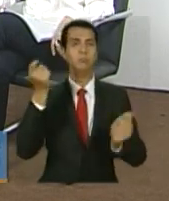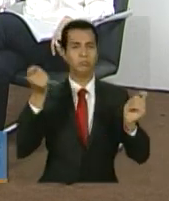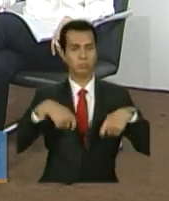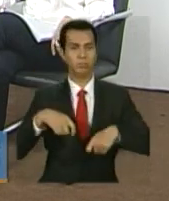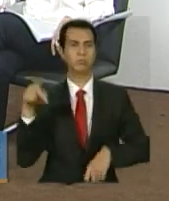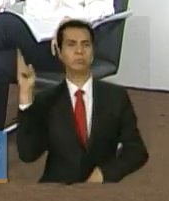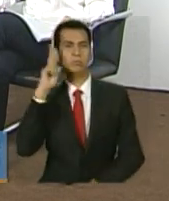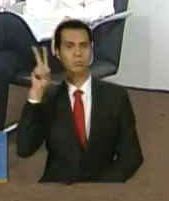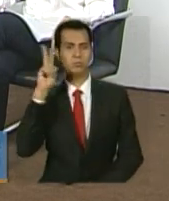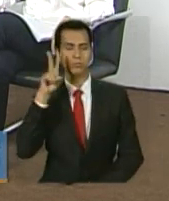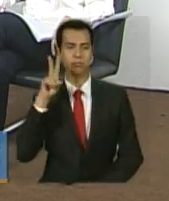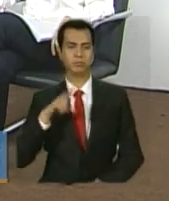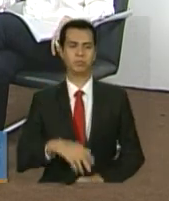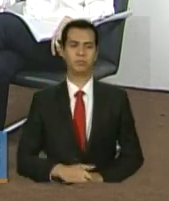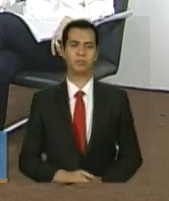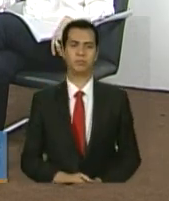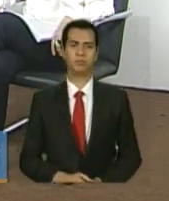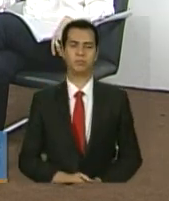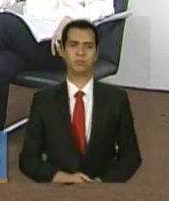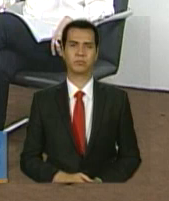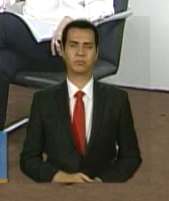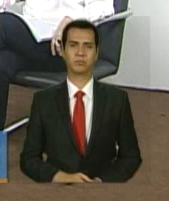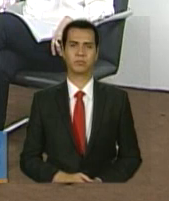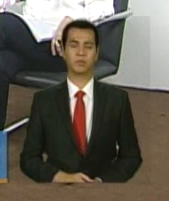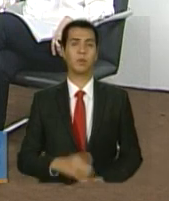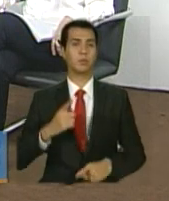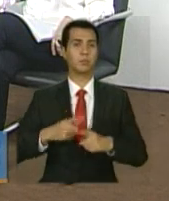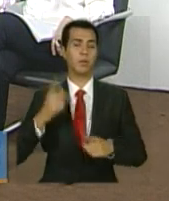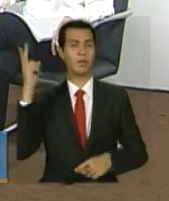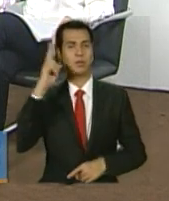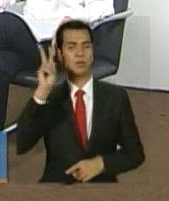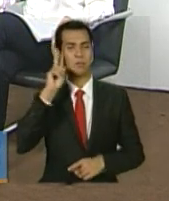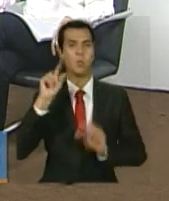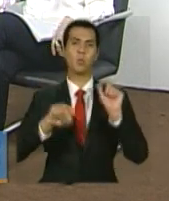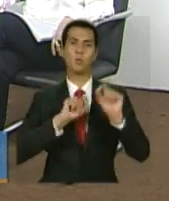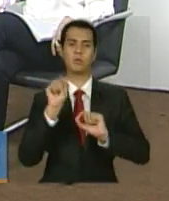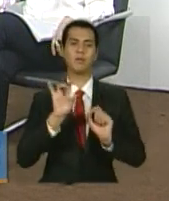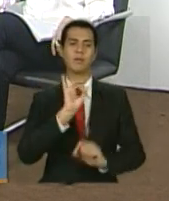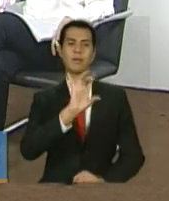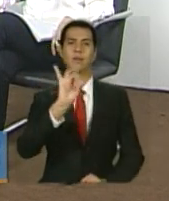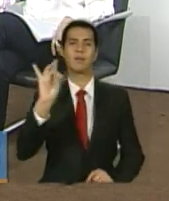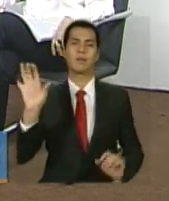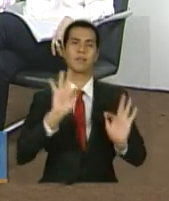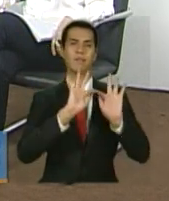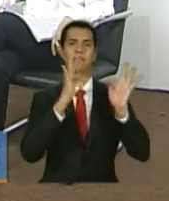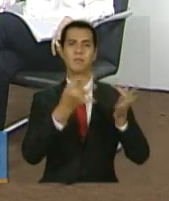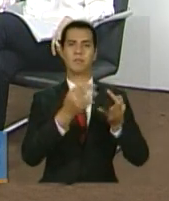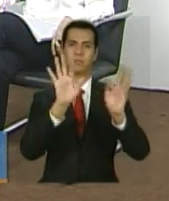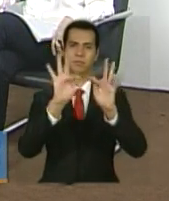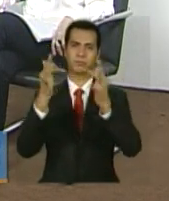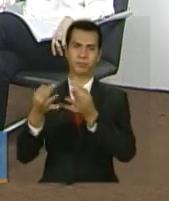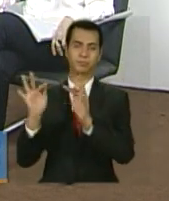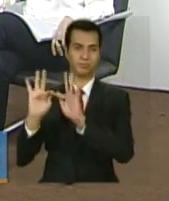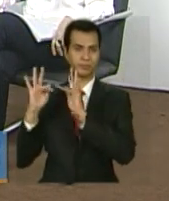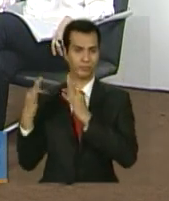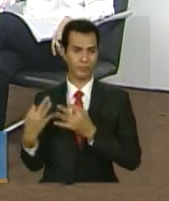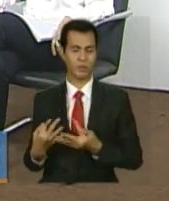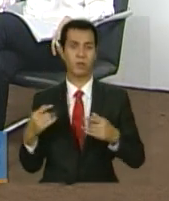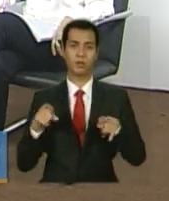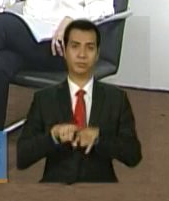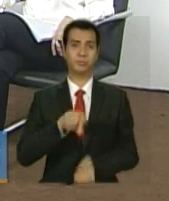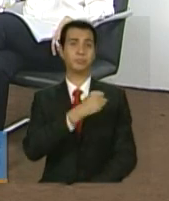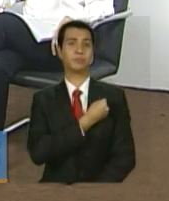Quer que eu pode falando que eu mostre. o que é cada uma dessas famílias e o seu respectivo código, porque o código,